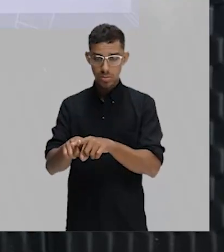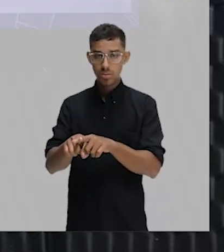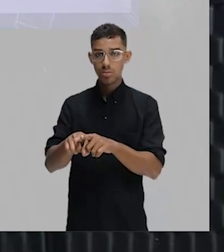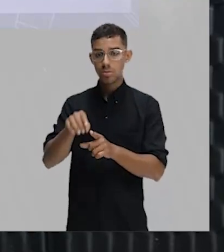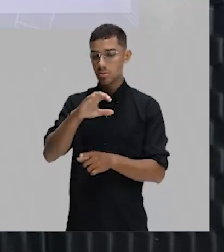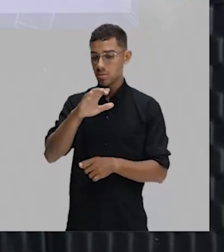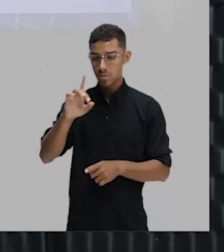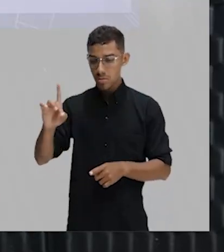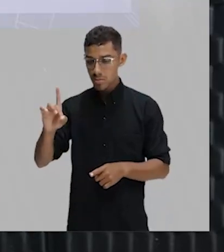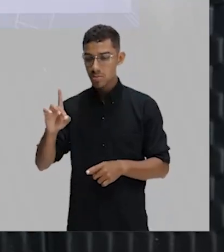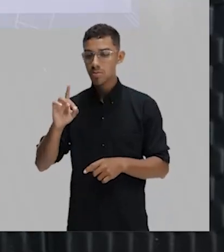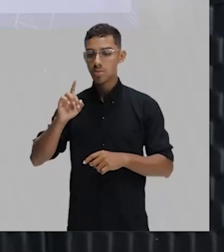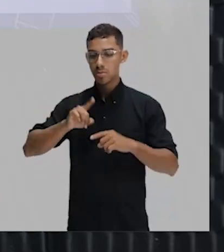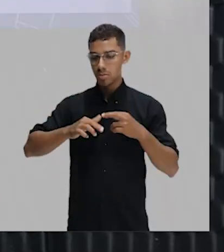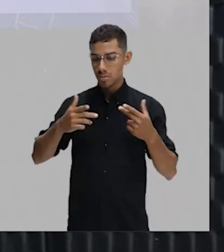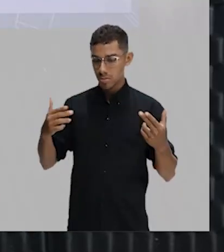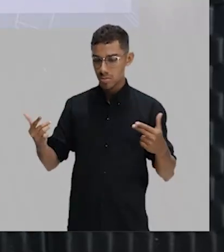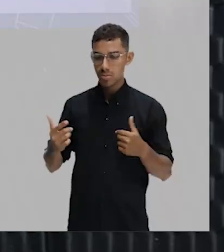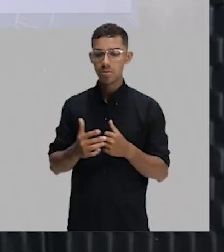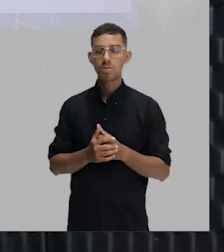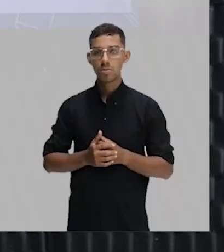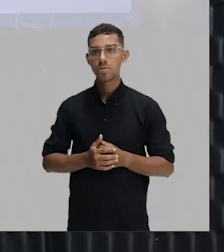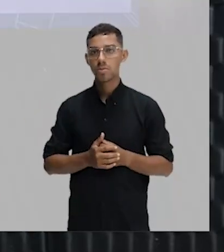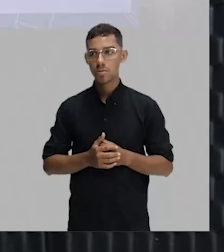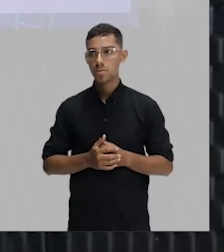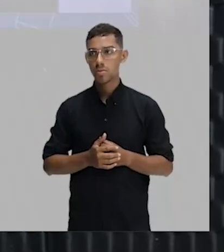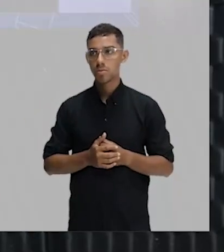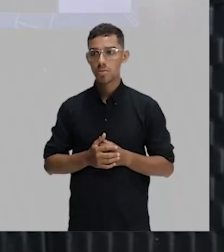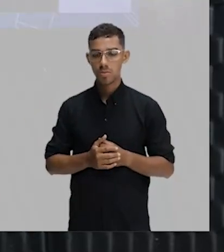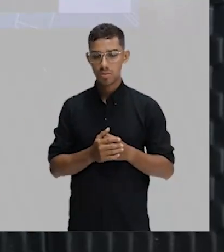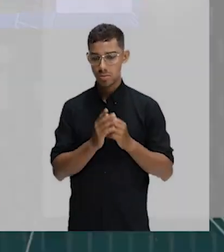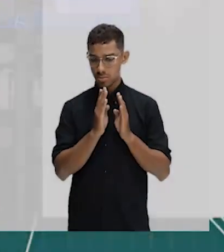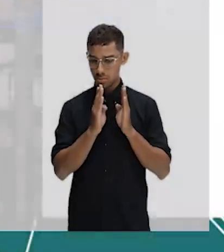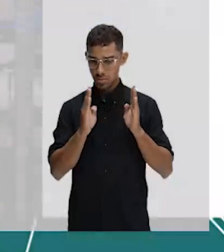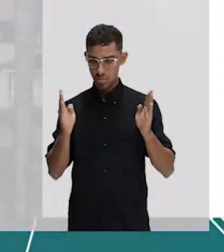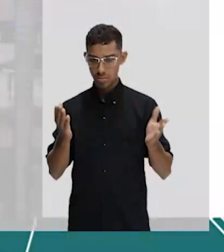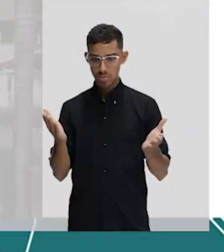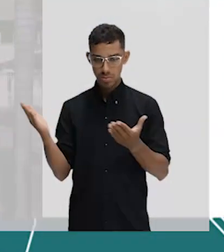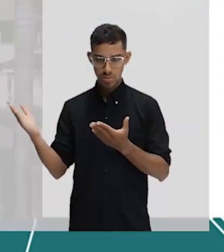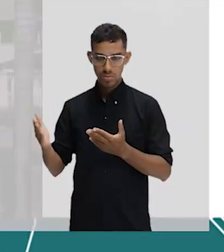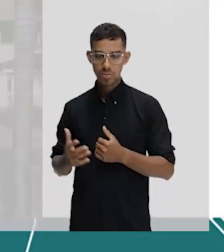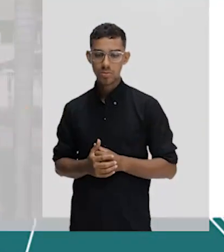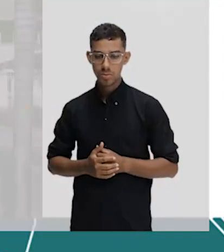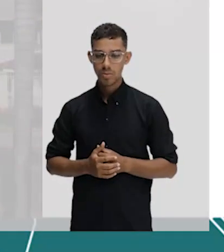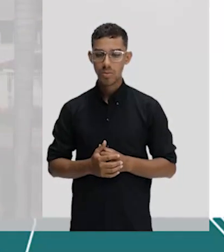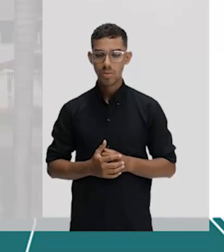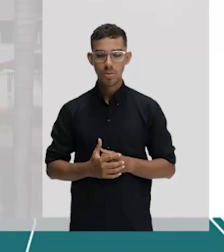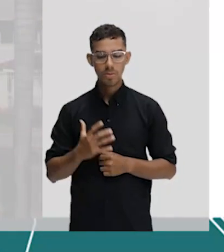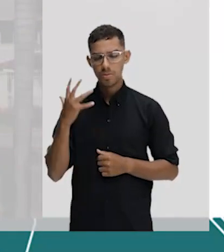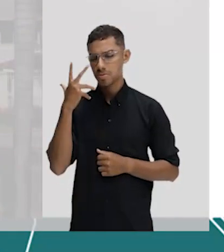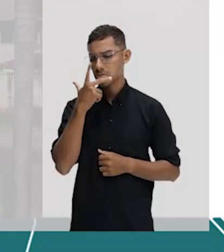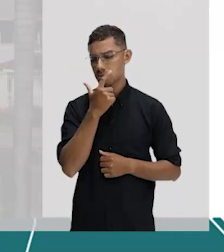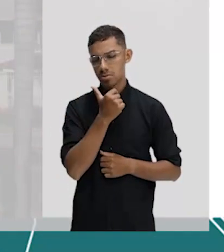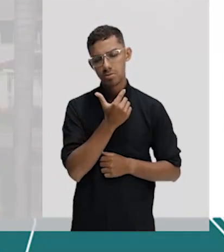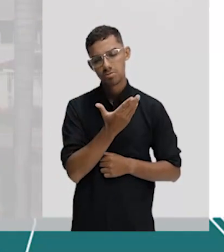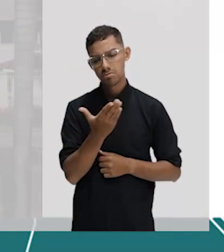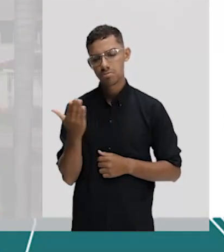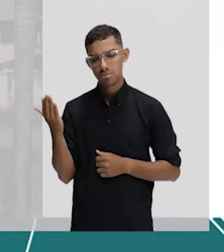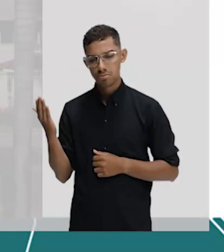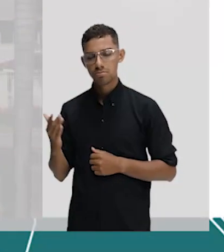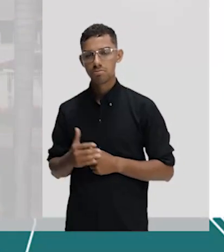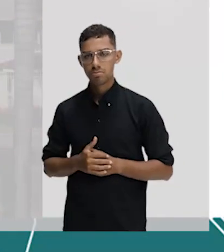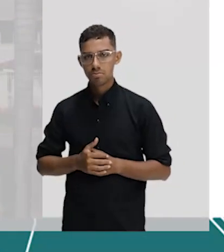mais recentes, que eles estão digitalizando uma série de materiais. O prédio da biblioteca, deixa eu mostrar aqui para vocês, ele por si só já é um capítulo à